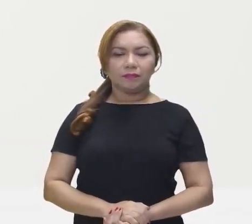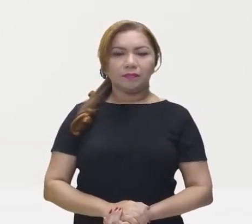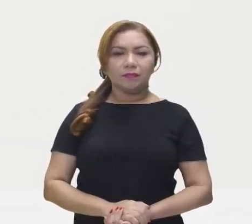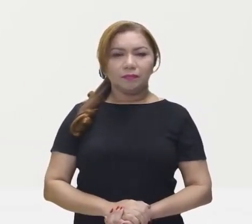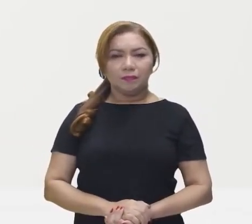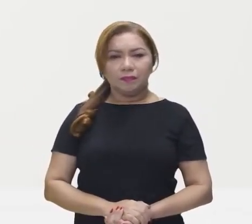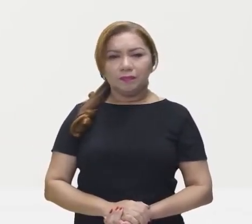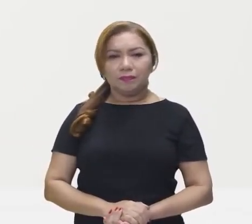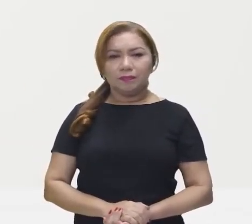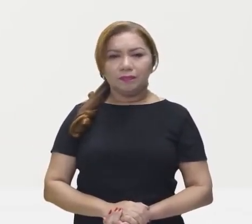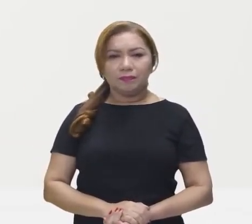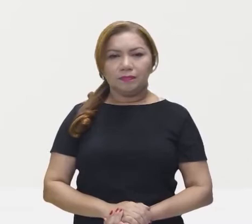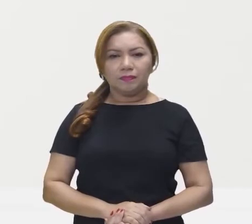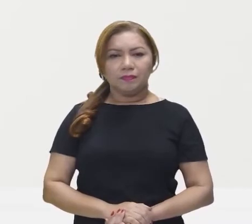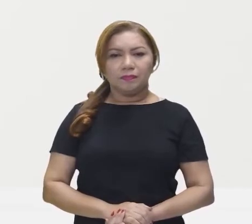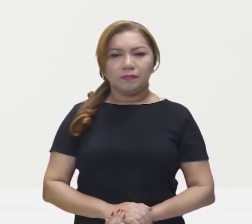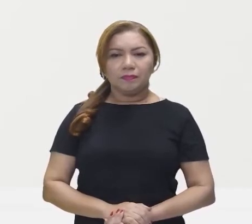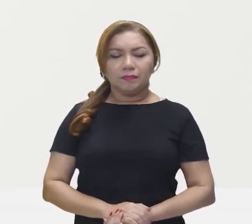aqui,